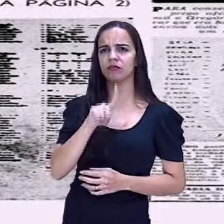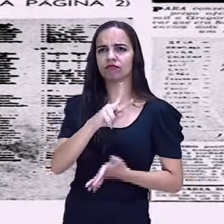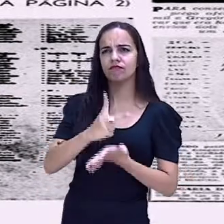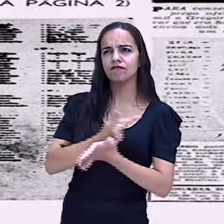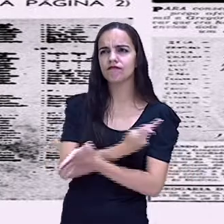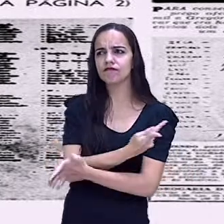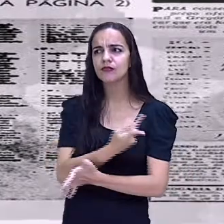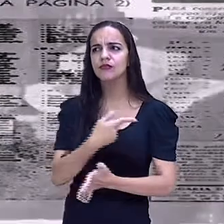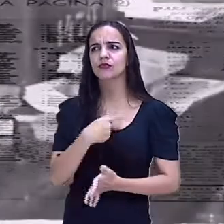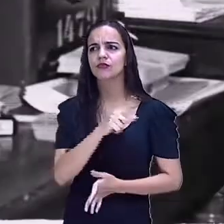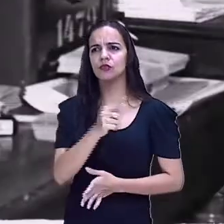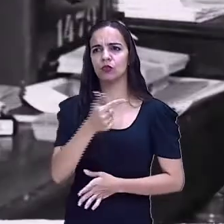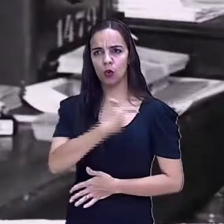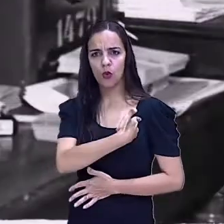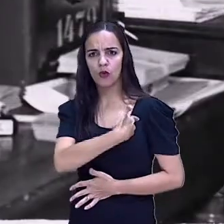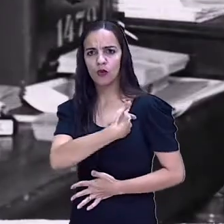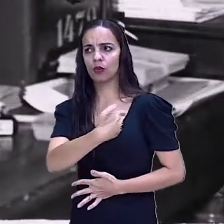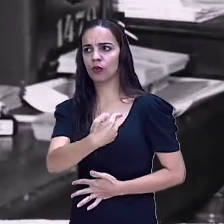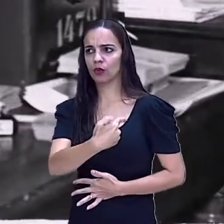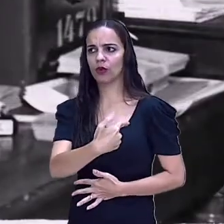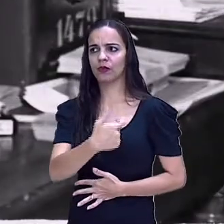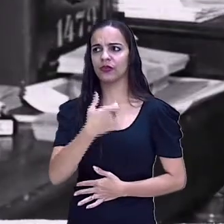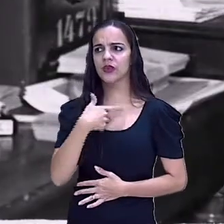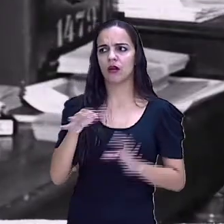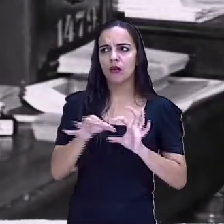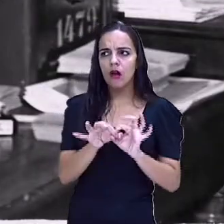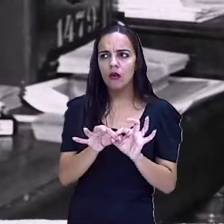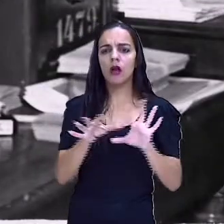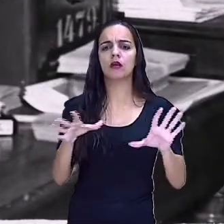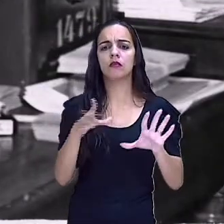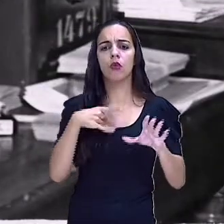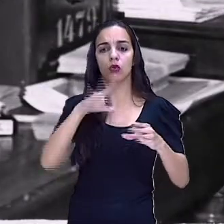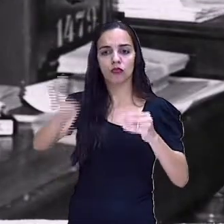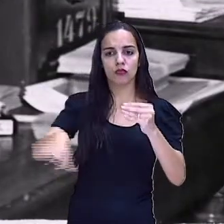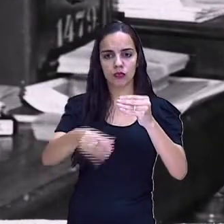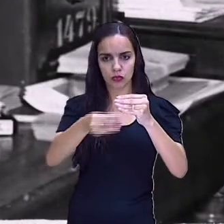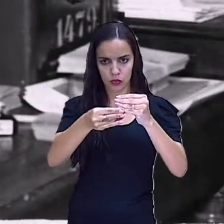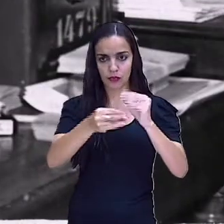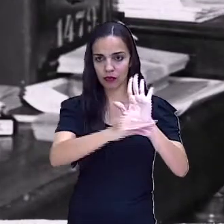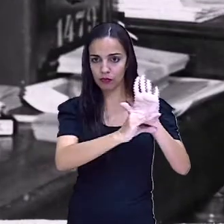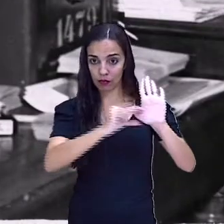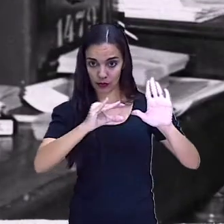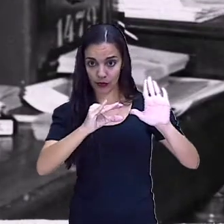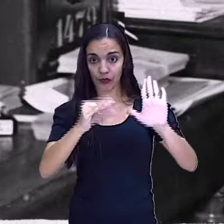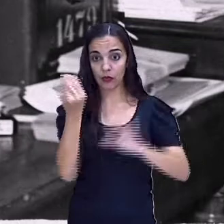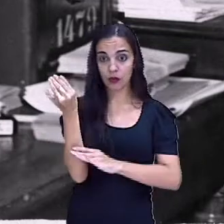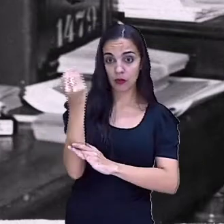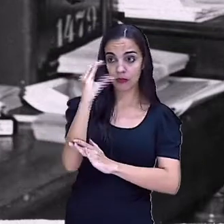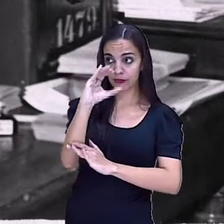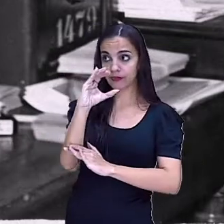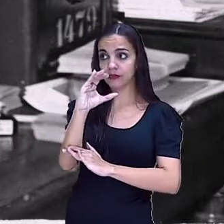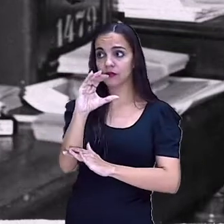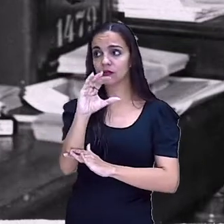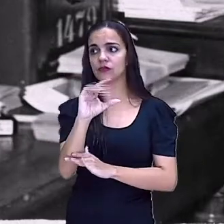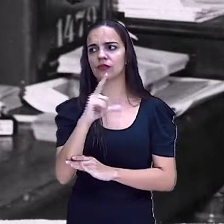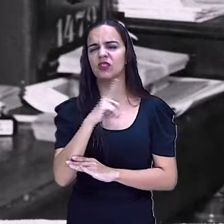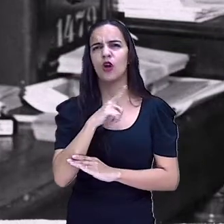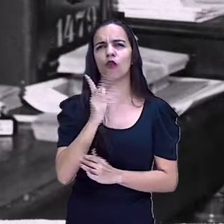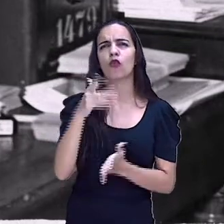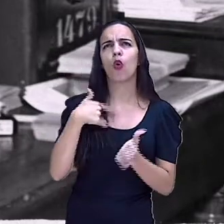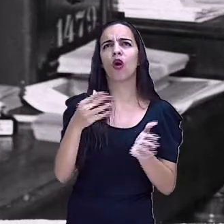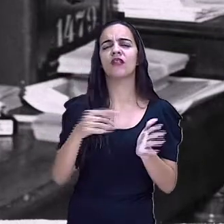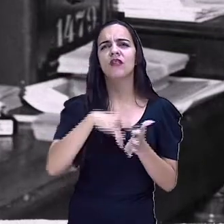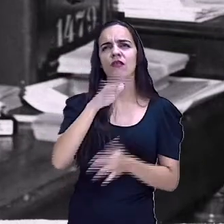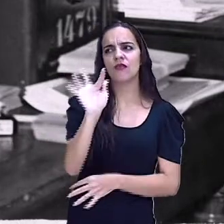pretensão, Vargas anunciou o ato adicional, uma emenda constitucional baixada em